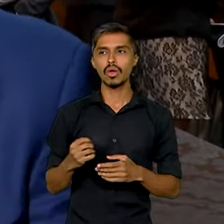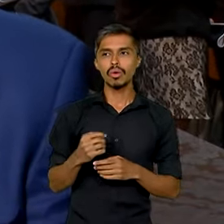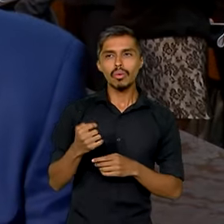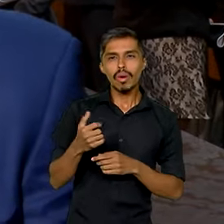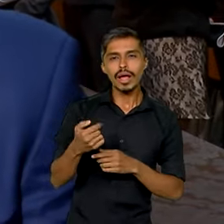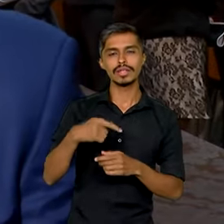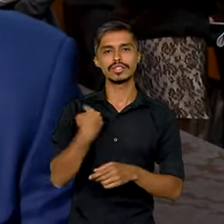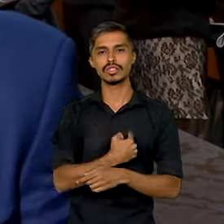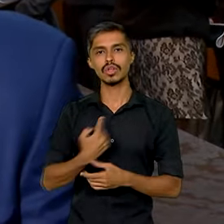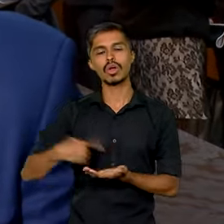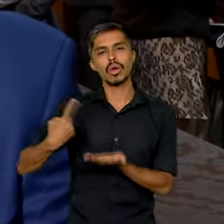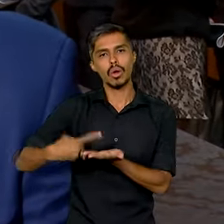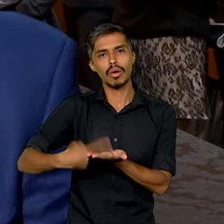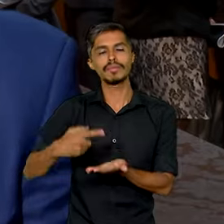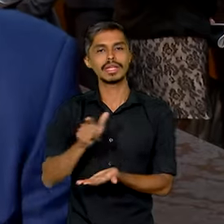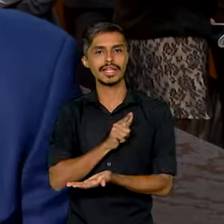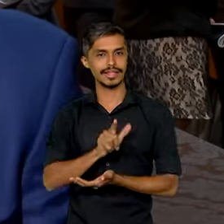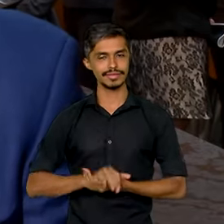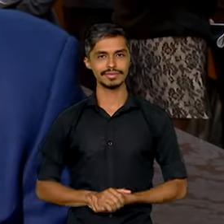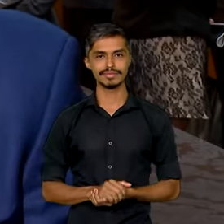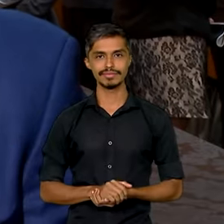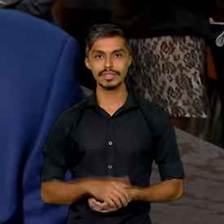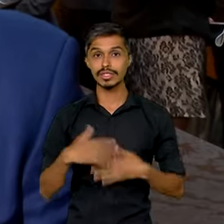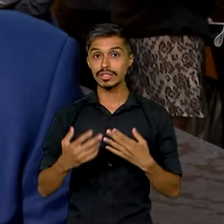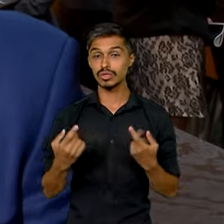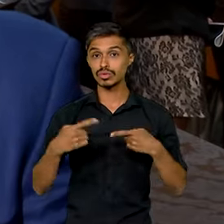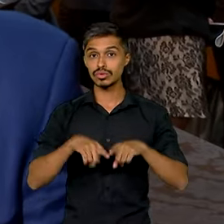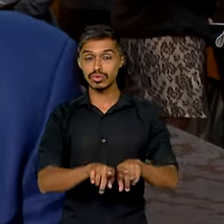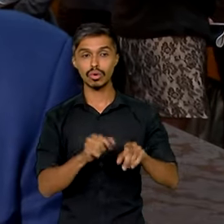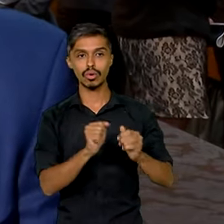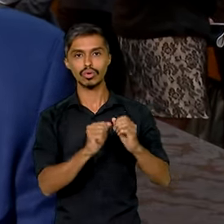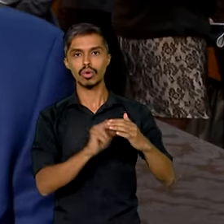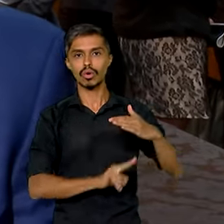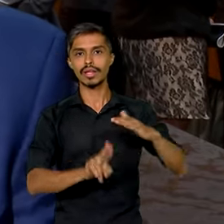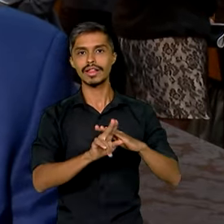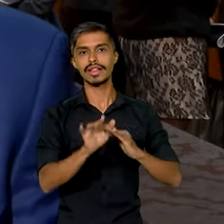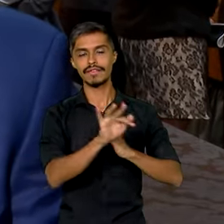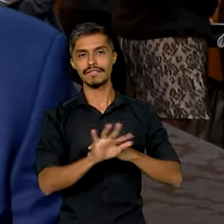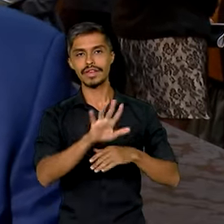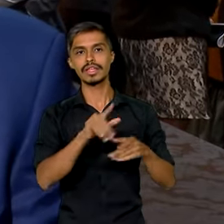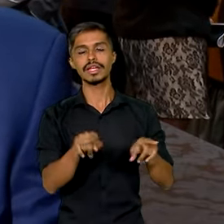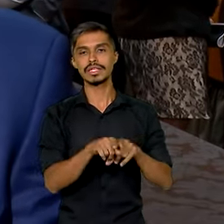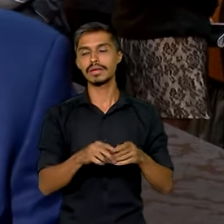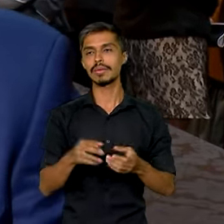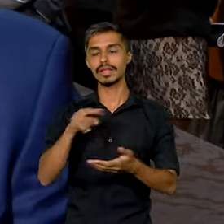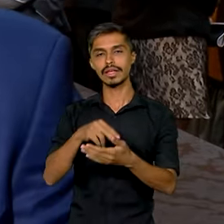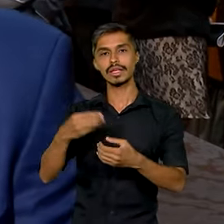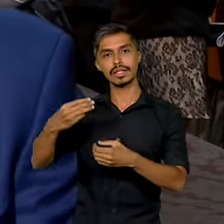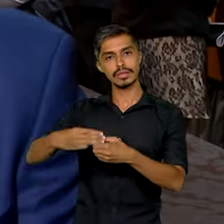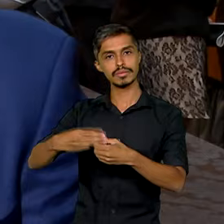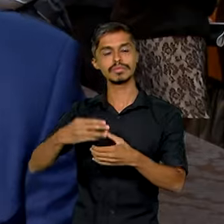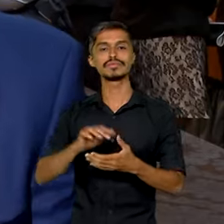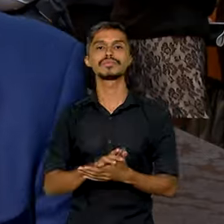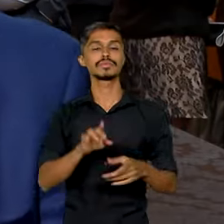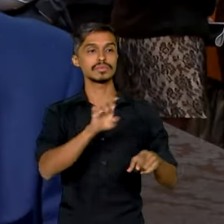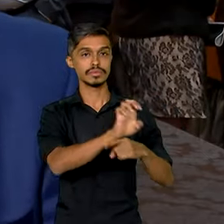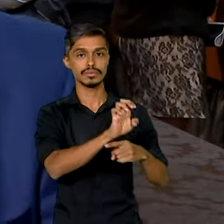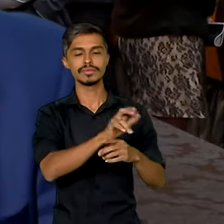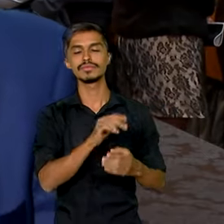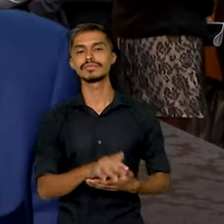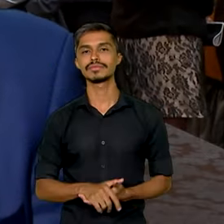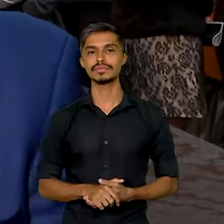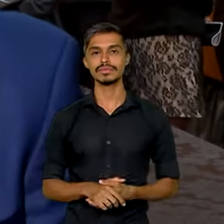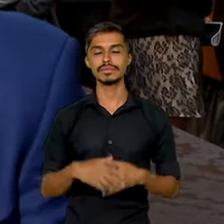nós vamos firmar o acordo com as universidades estaduais e municipais. Com isso, a gente